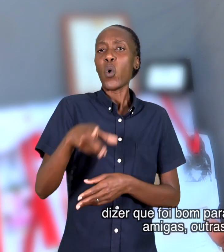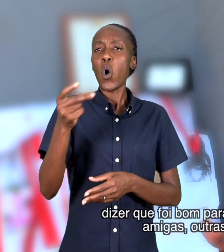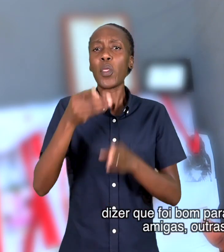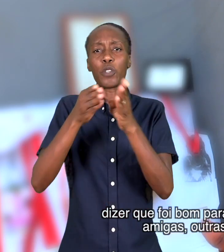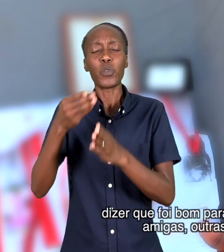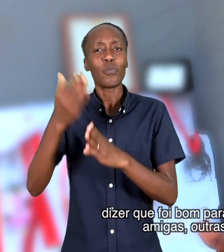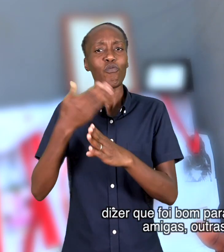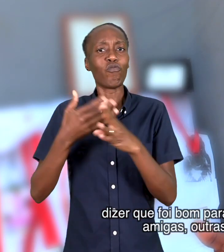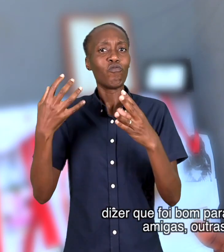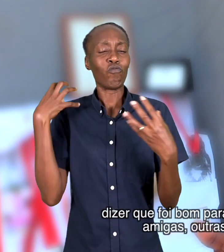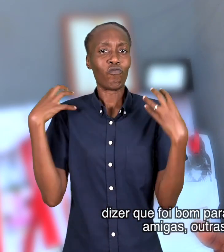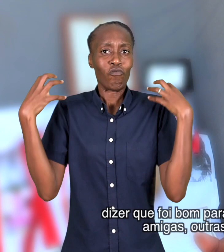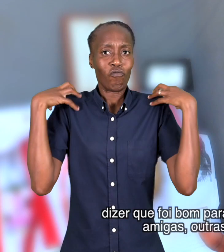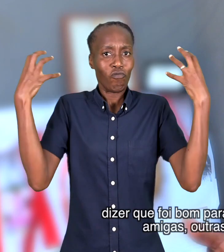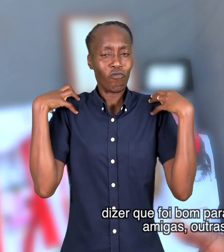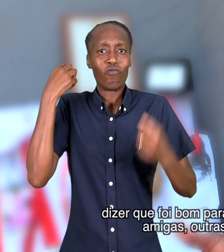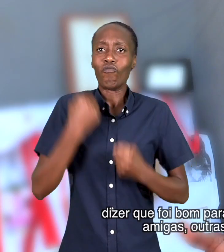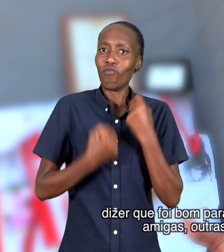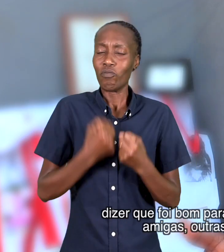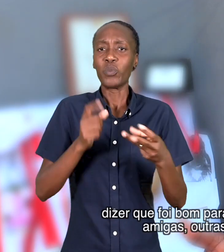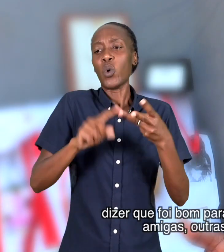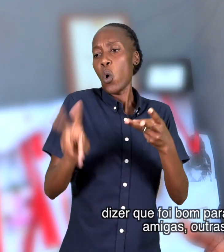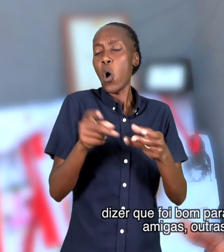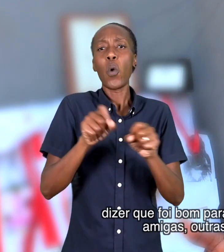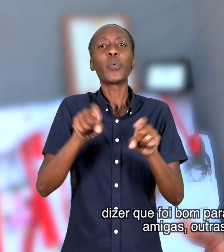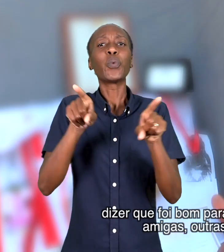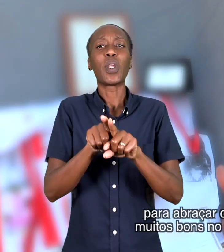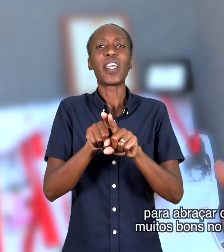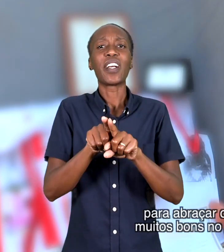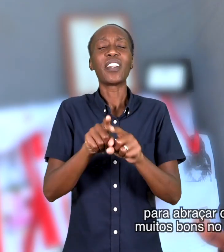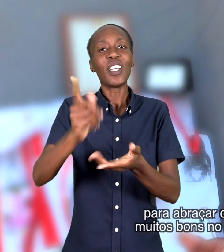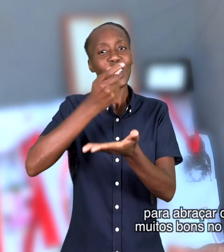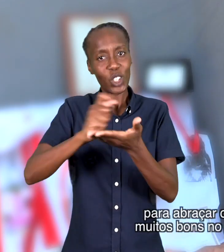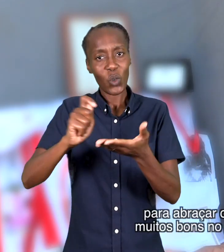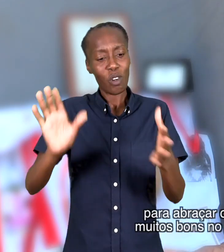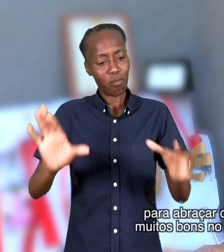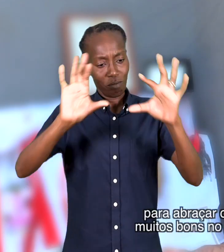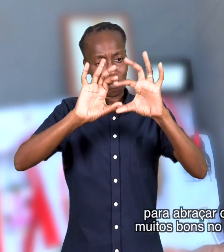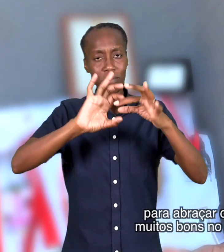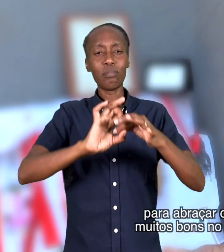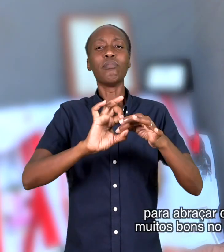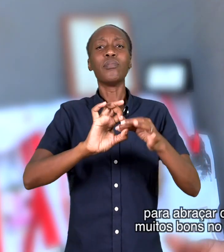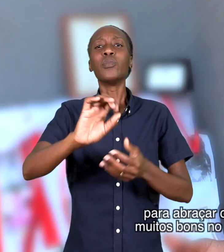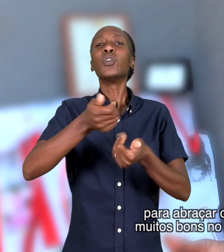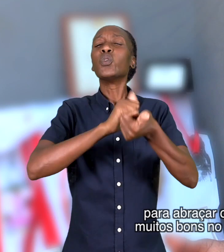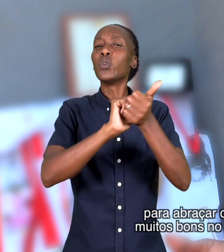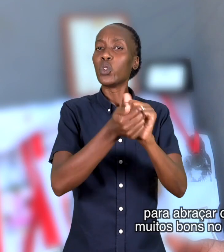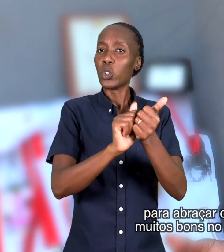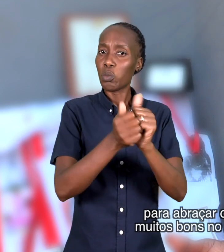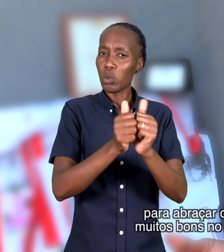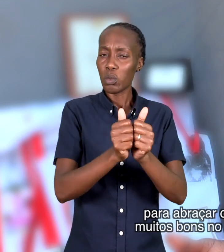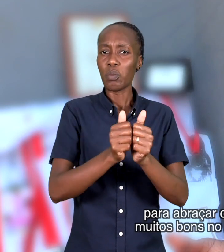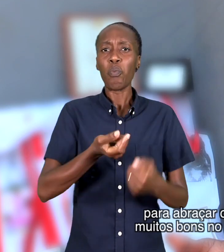outras atletas, outras colegas da escola para abraçarem o desporto. Nós